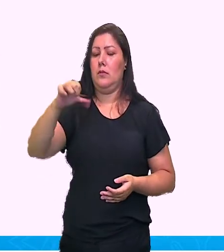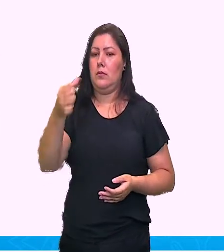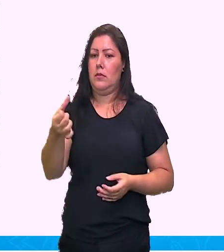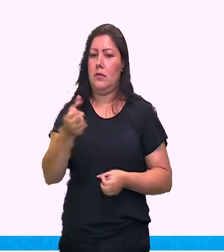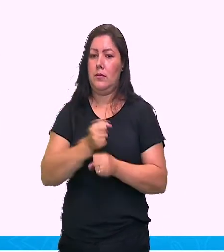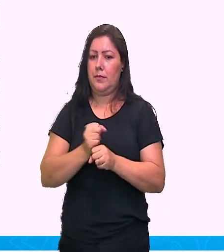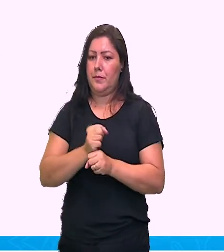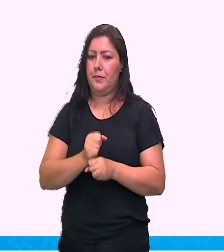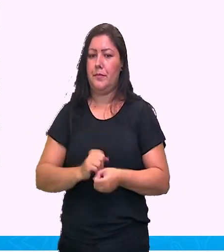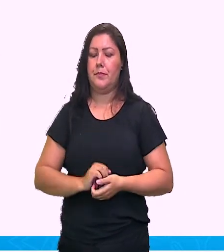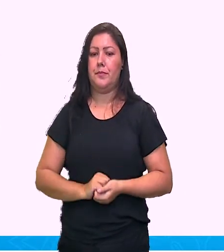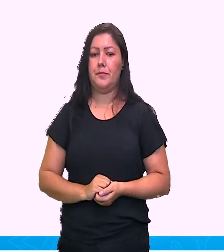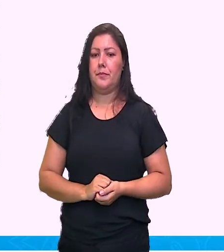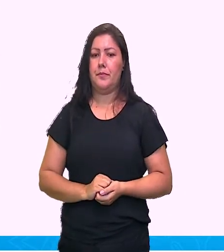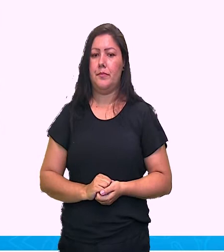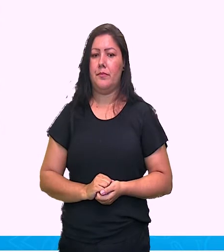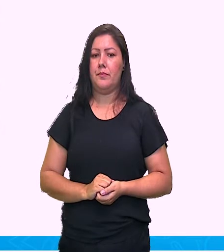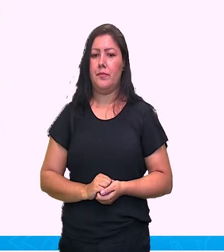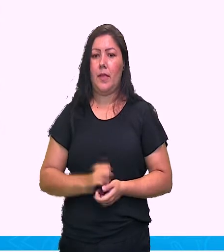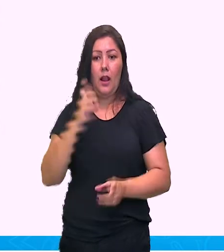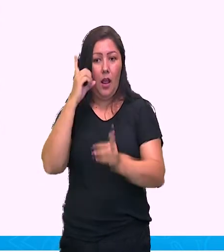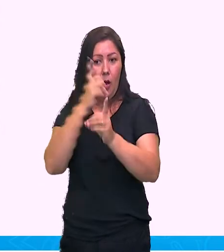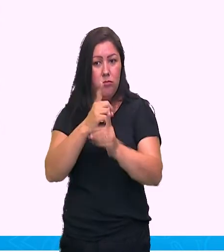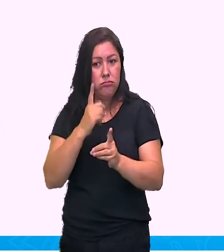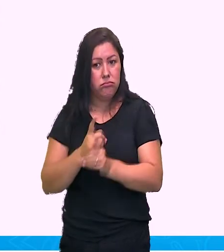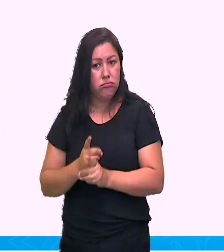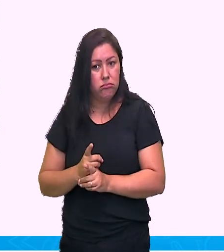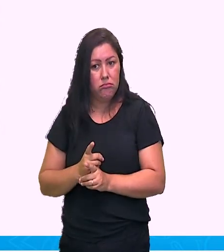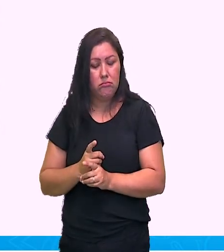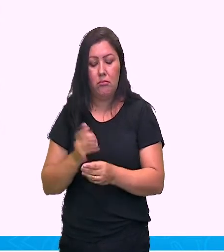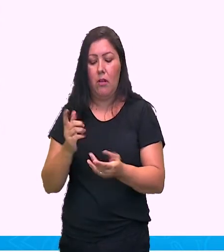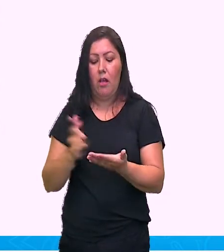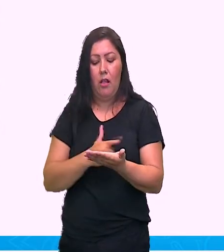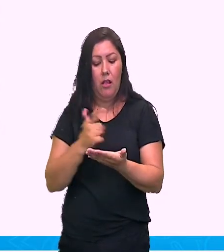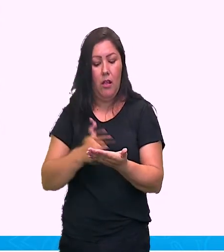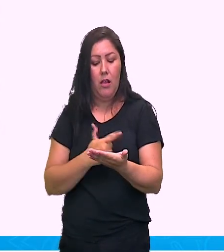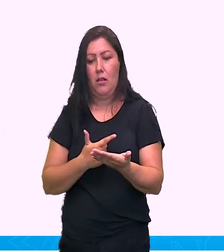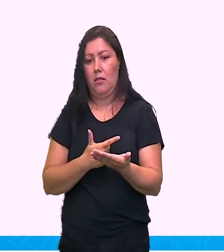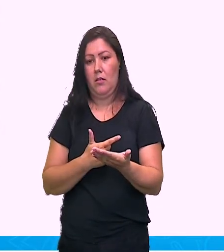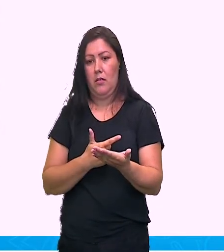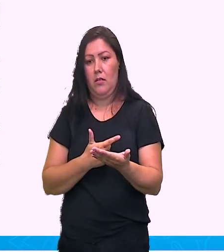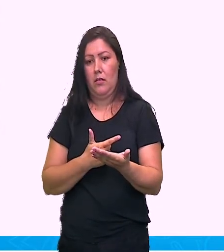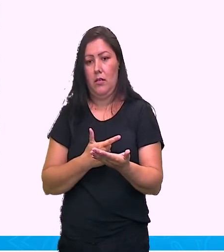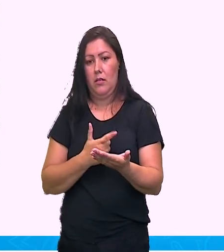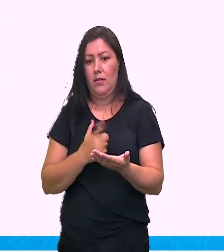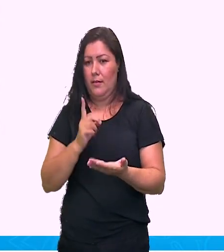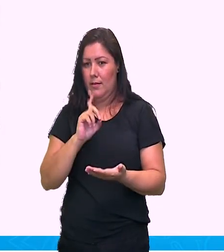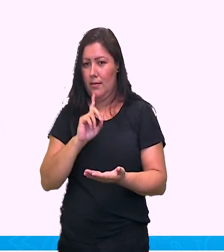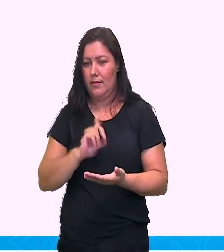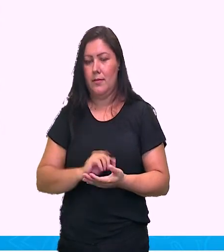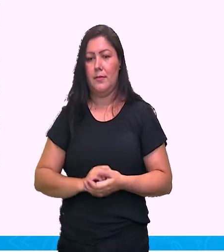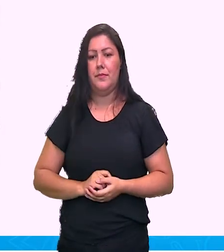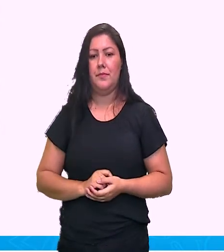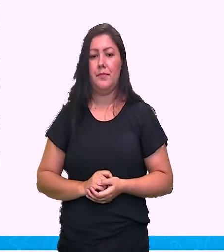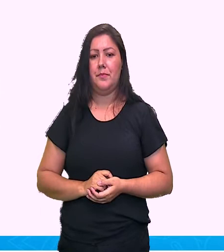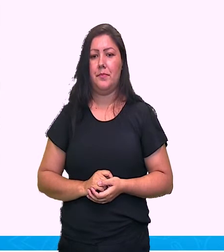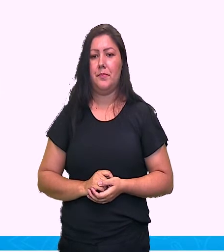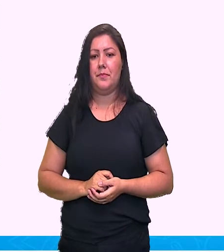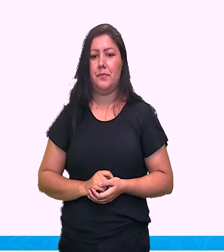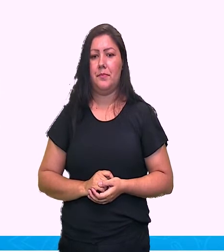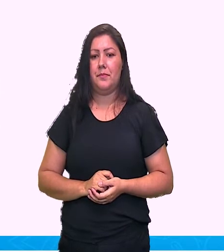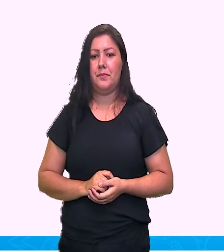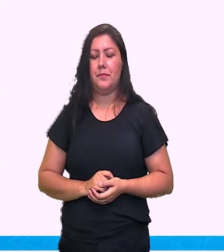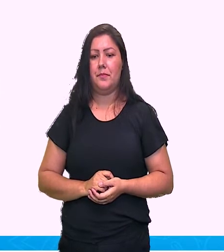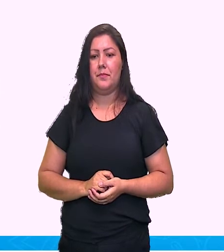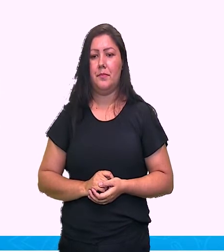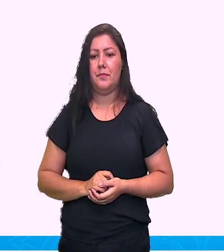Inclusive, você não encontra ainda nos livros didáticos, mas eu já quis colocar aqui para vocês.